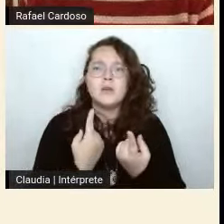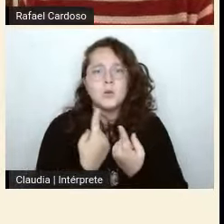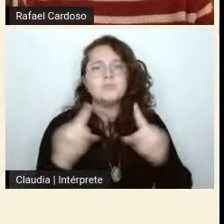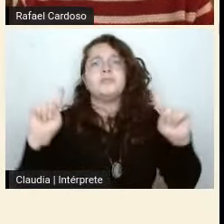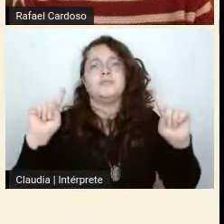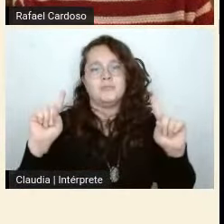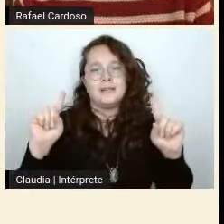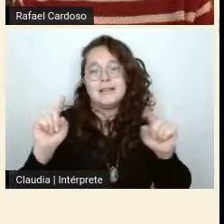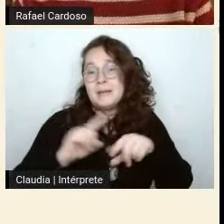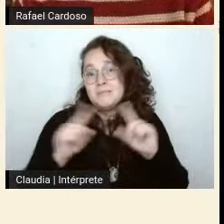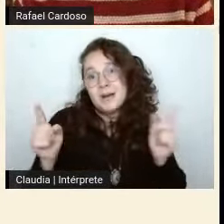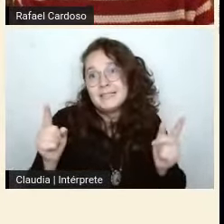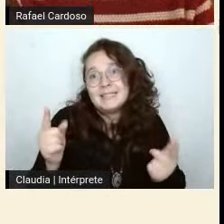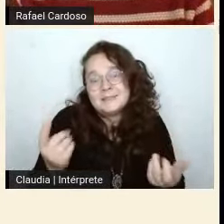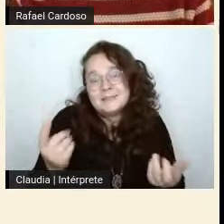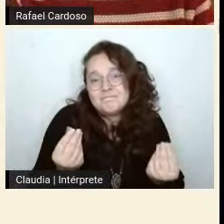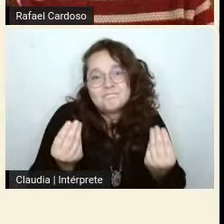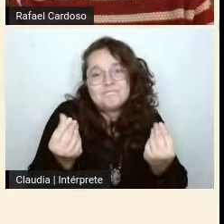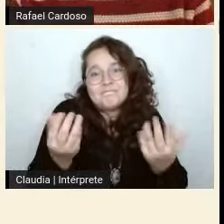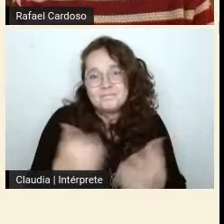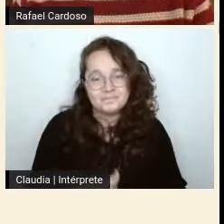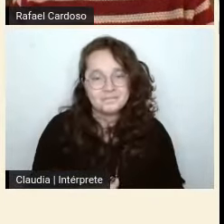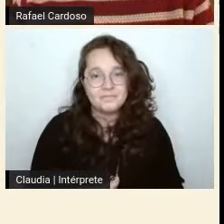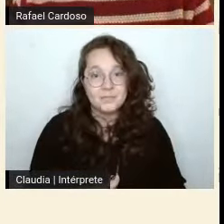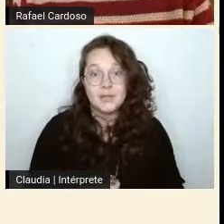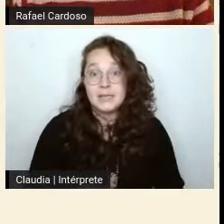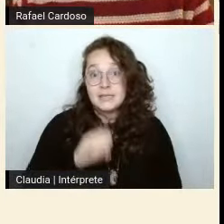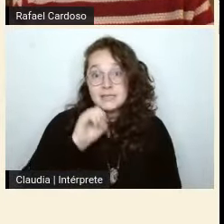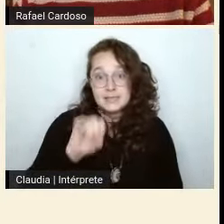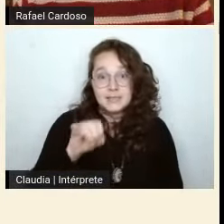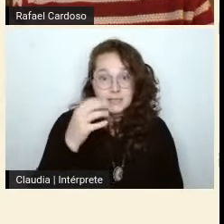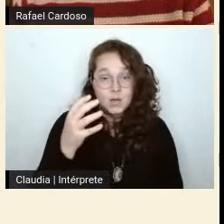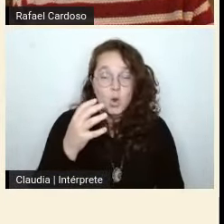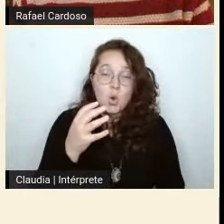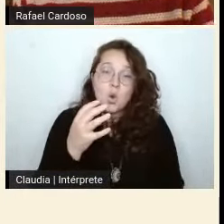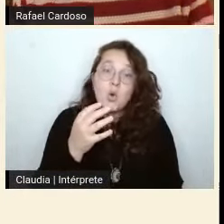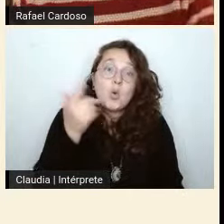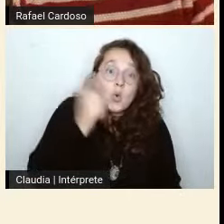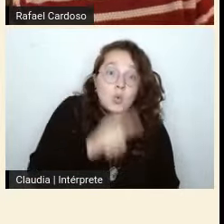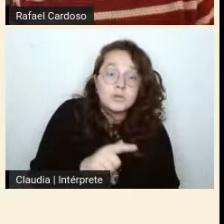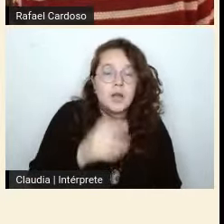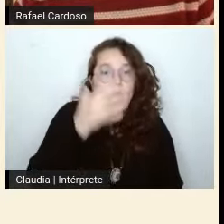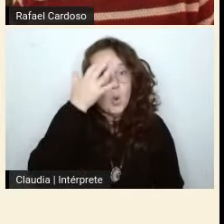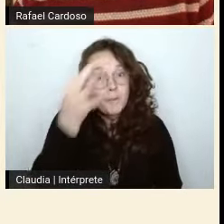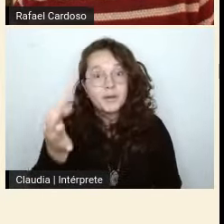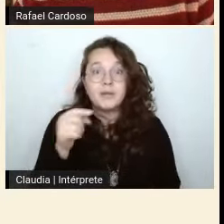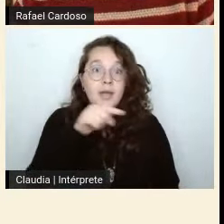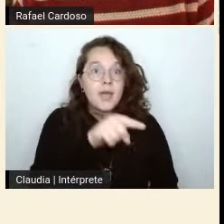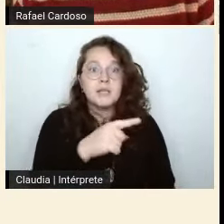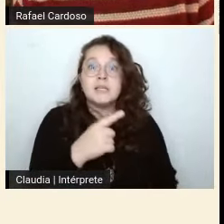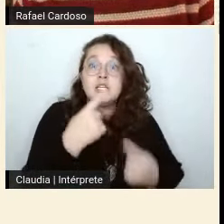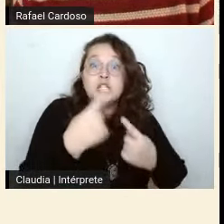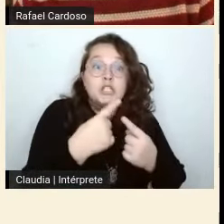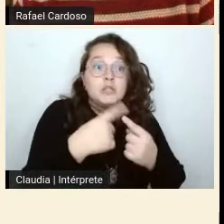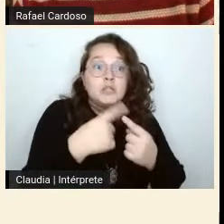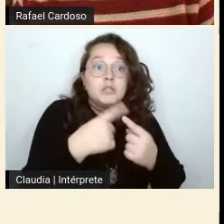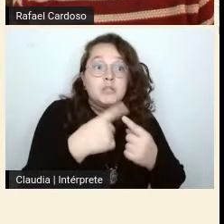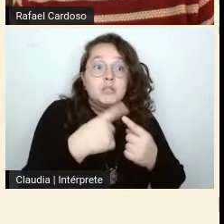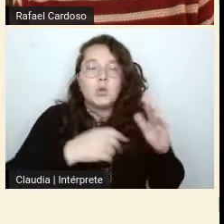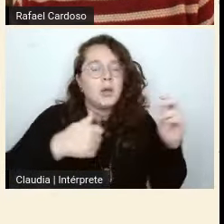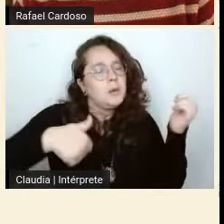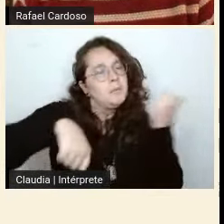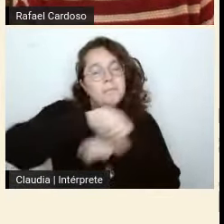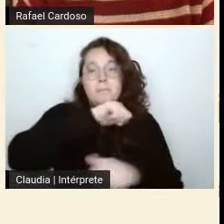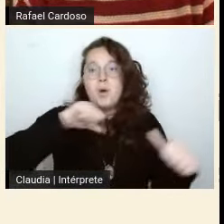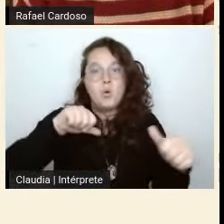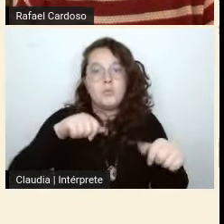arranjo possível. Para compreender o quanto ela foi uma releitura radical, é preciso contrapô-la aos